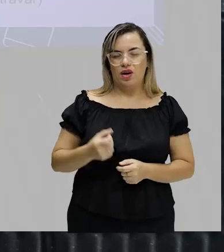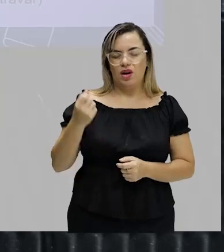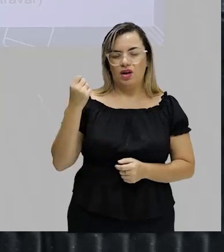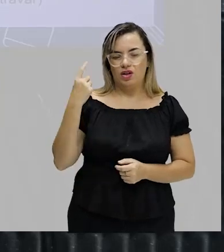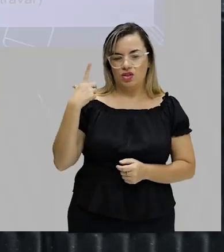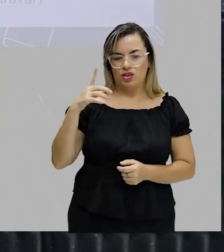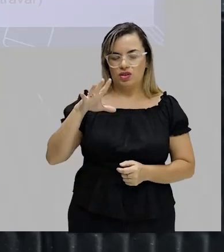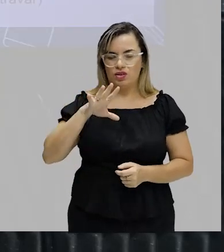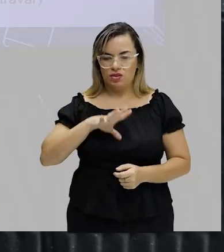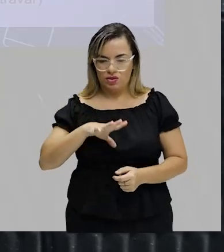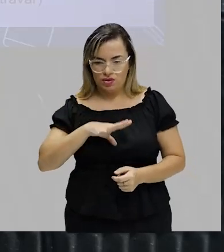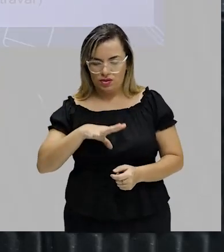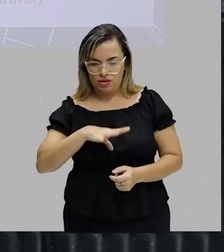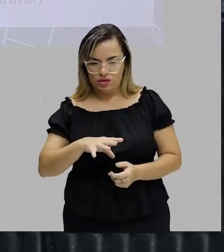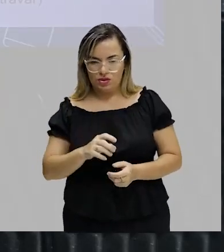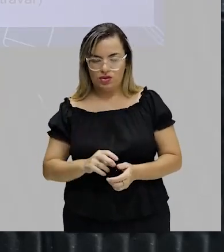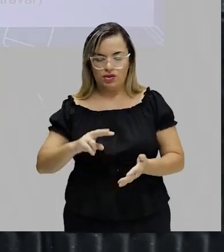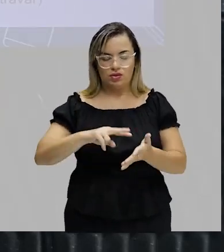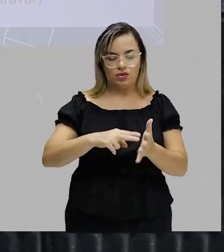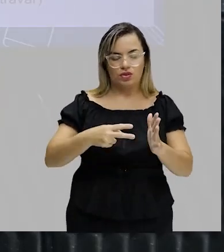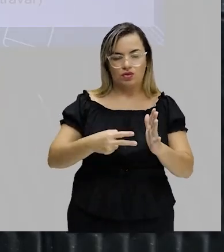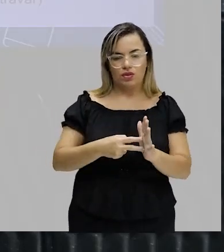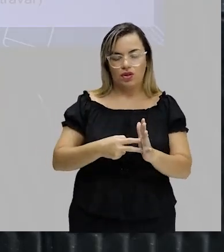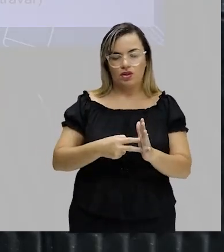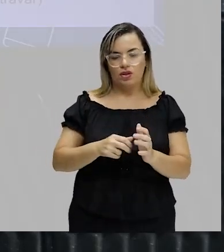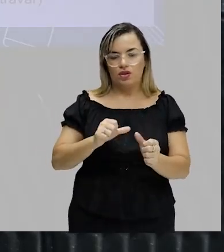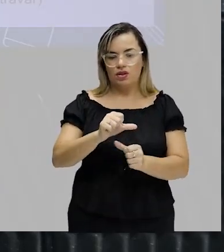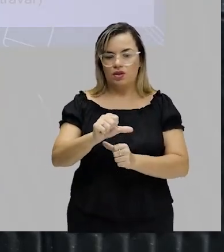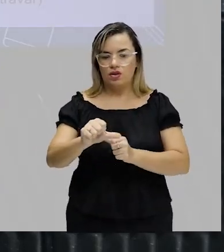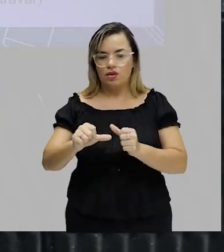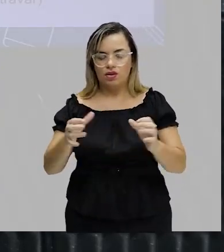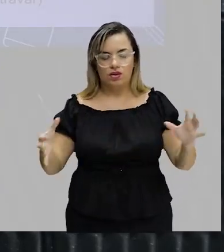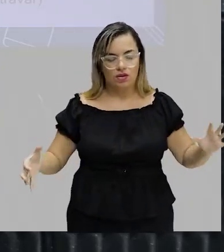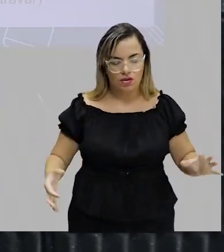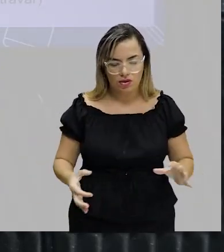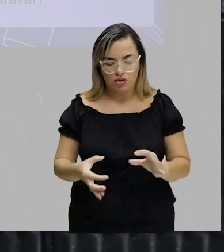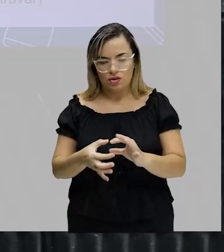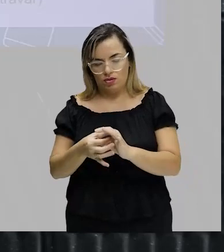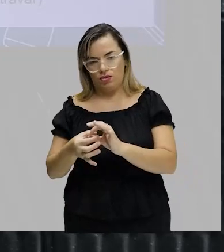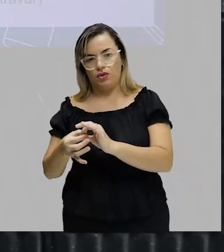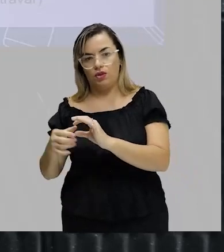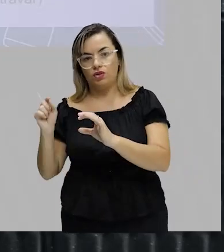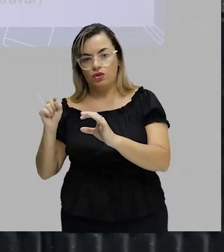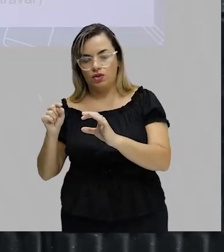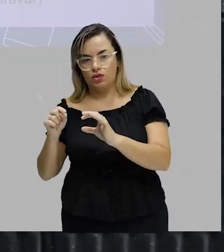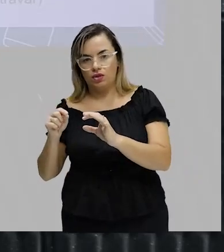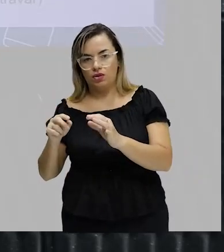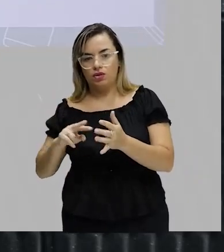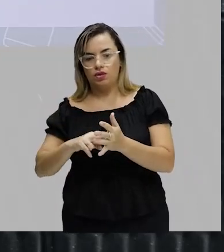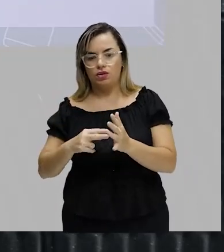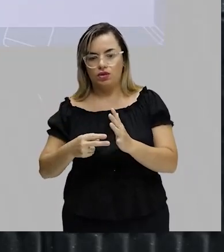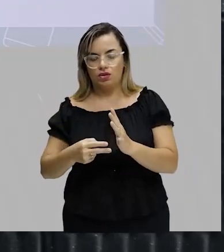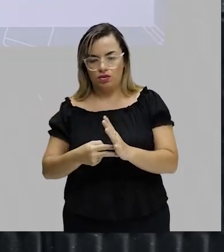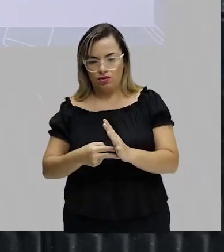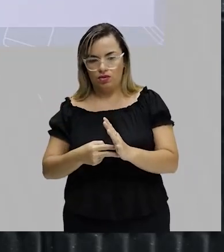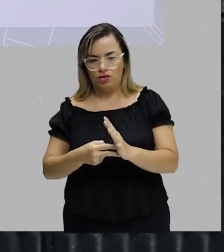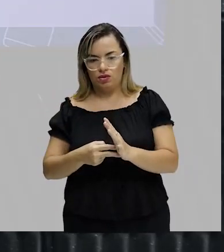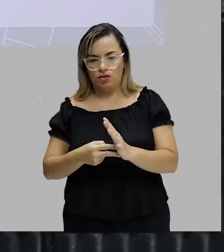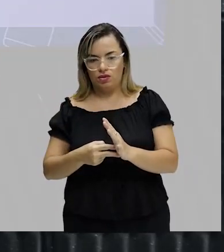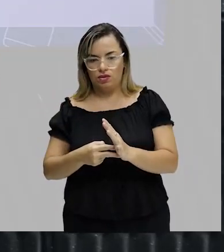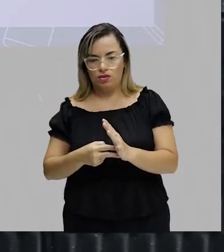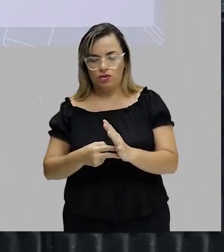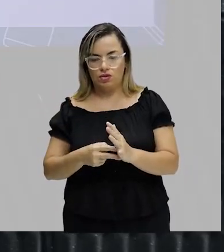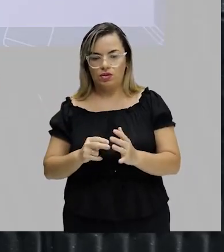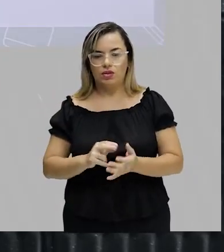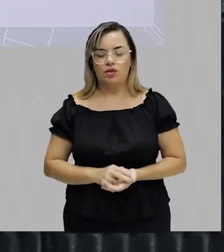língua portuguesa. Então, nesse sentido, a gente sempre tem que contextualizar com aquilo que faz mais sentido na nossa realidade.